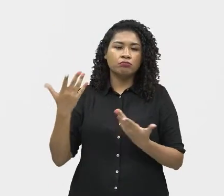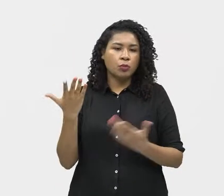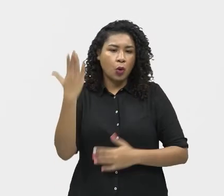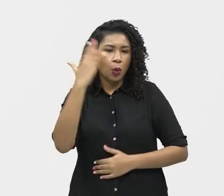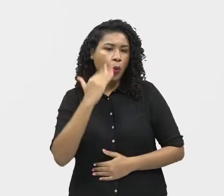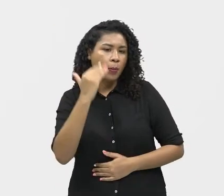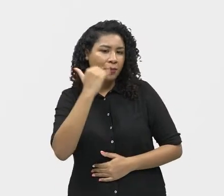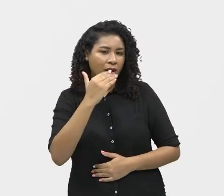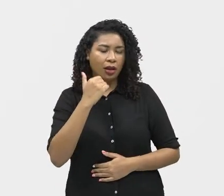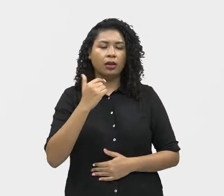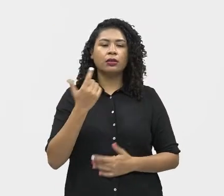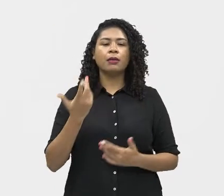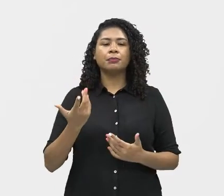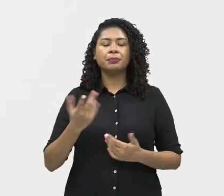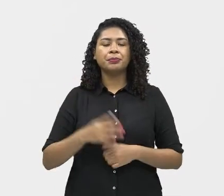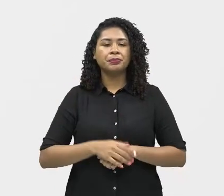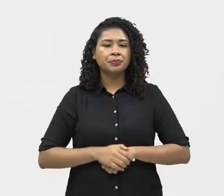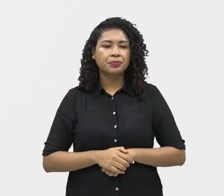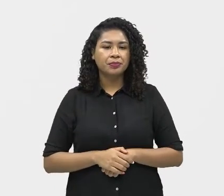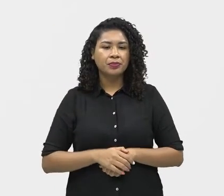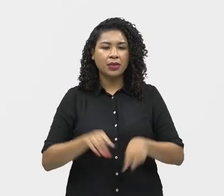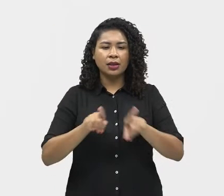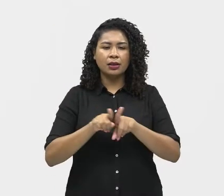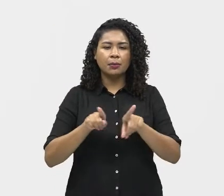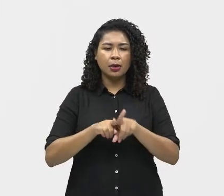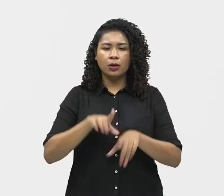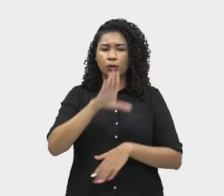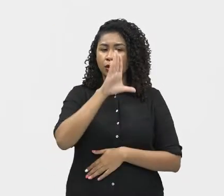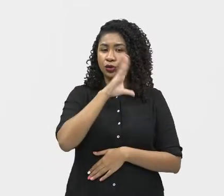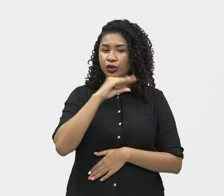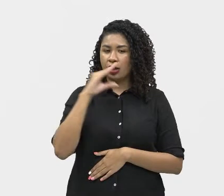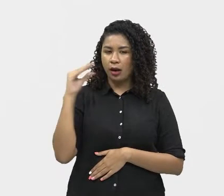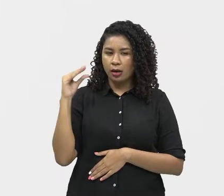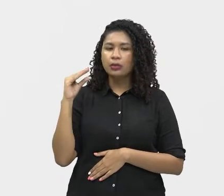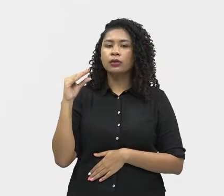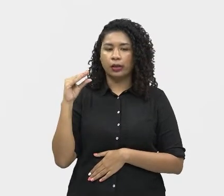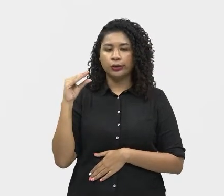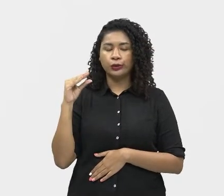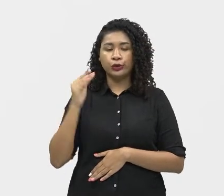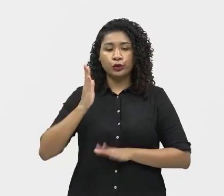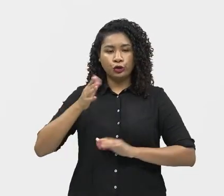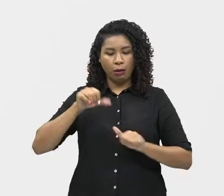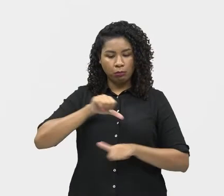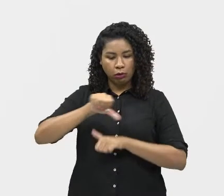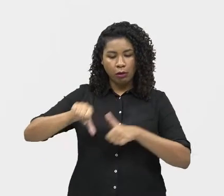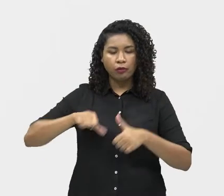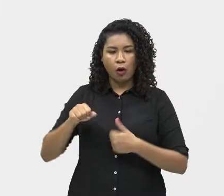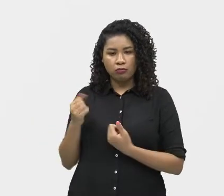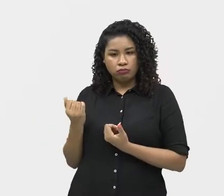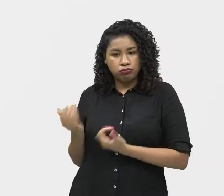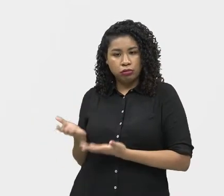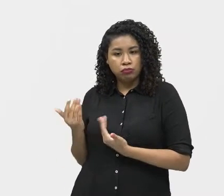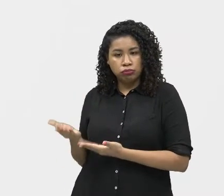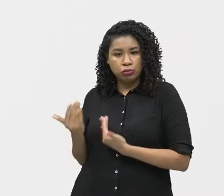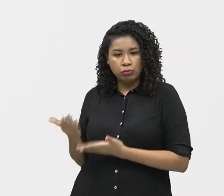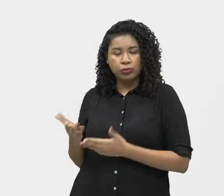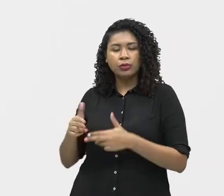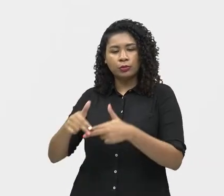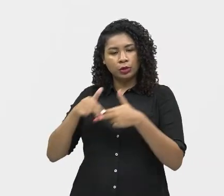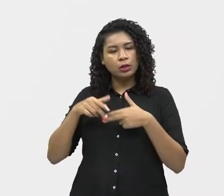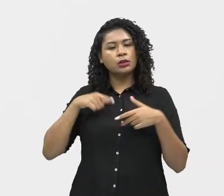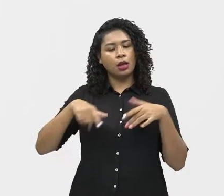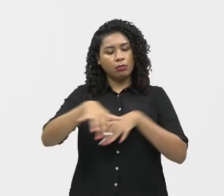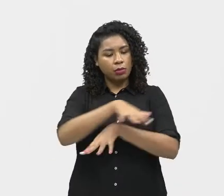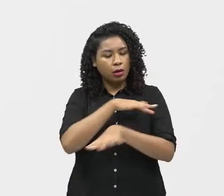boa pescaria, e quando as crianças entram na puberdade, também tem rituais sagrados de dança.